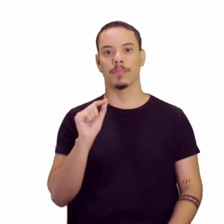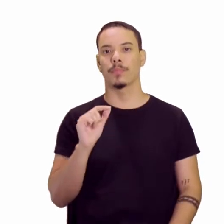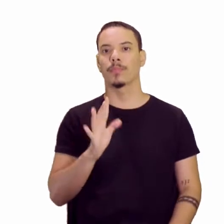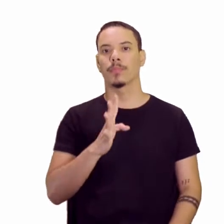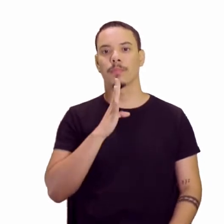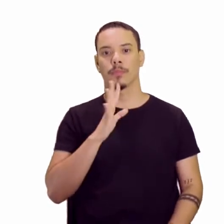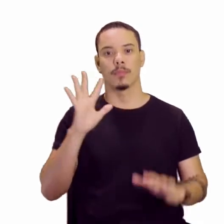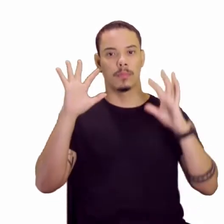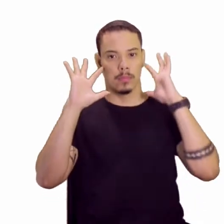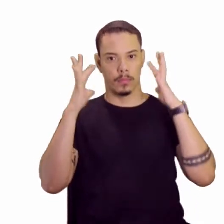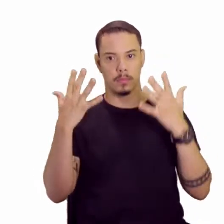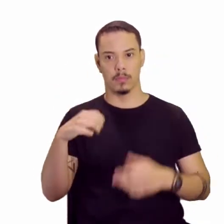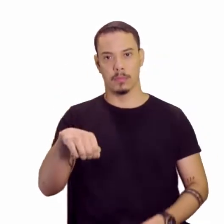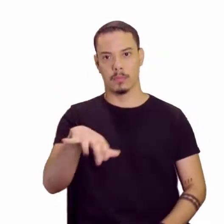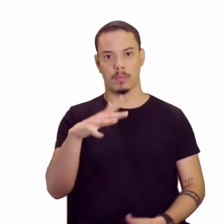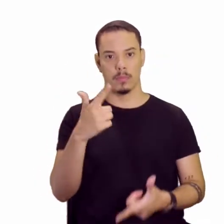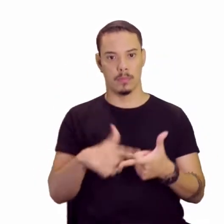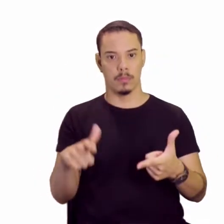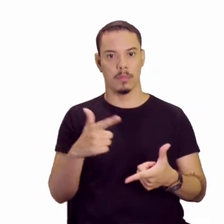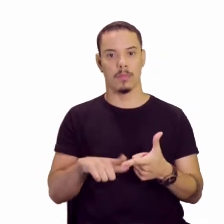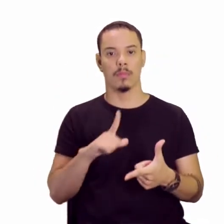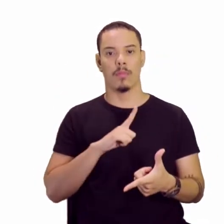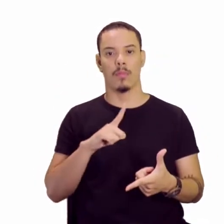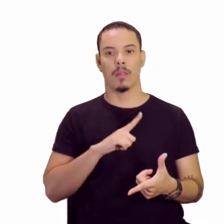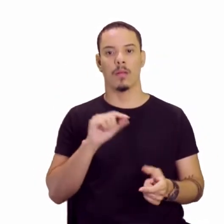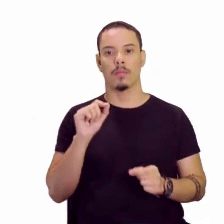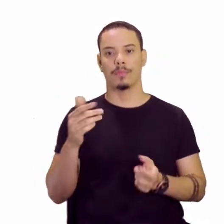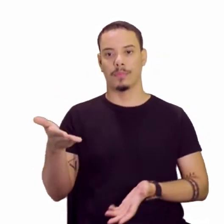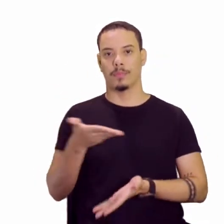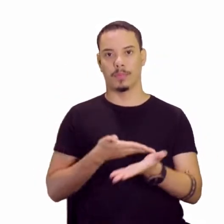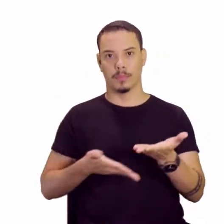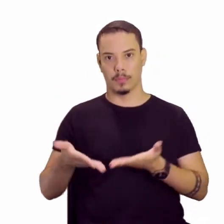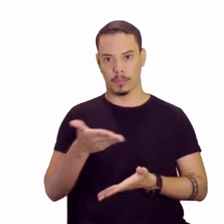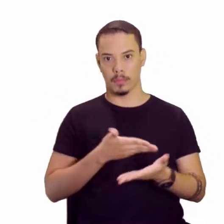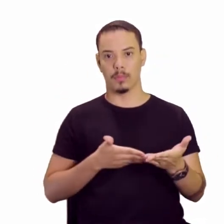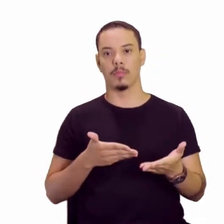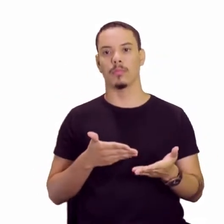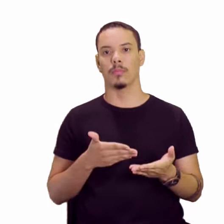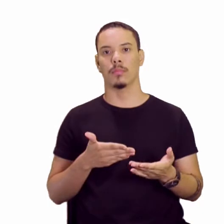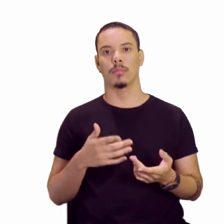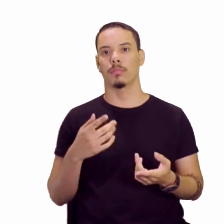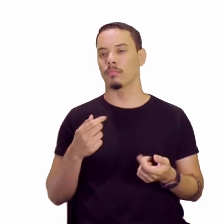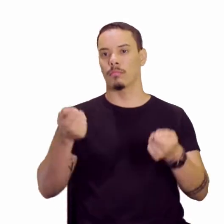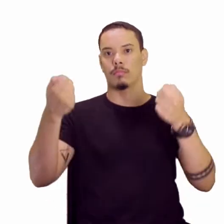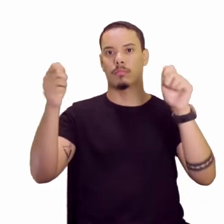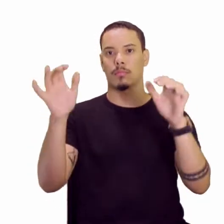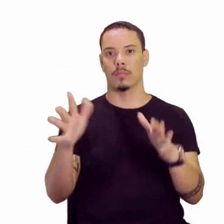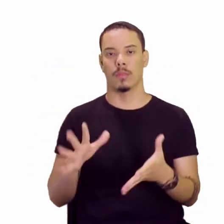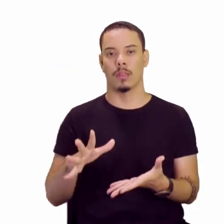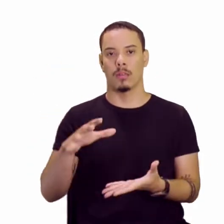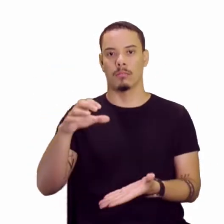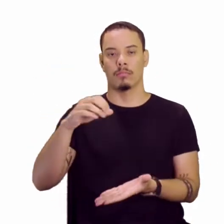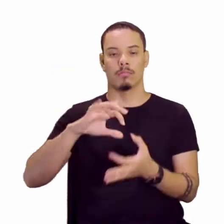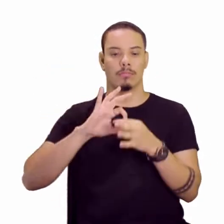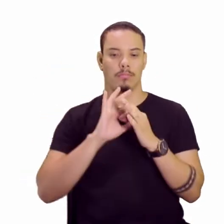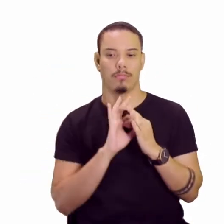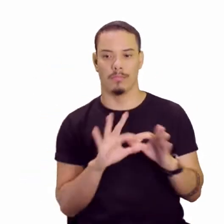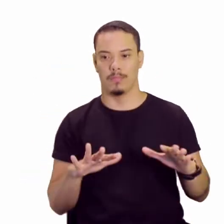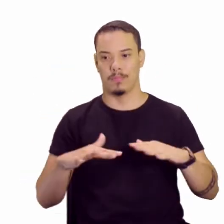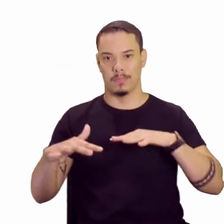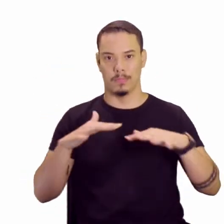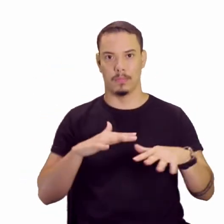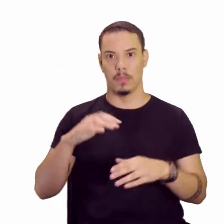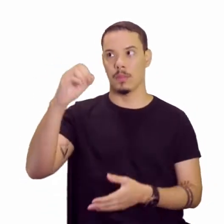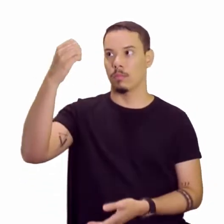resolver situações, problemas que envolvam movimento uniformemente variado. Porque queda livre, né? Movimento vertical